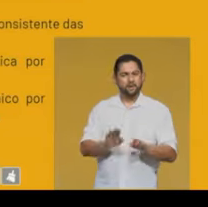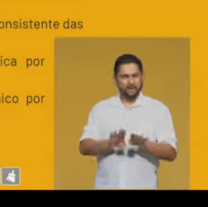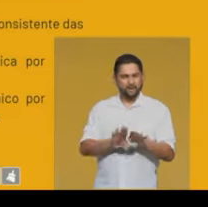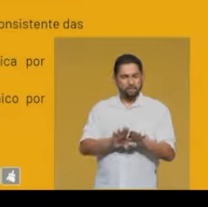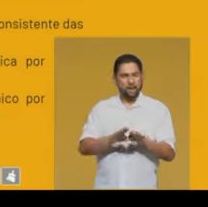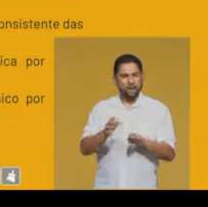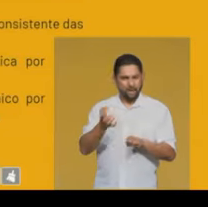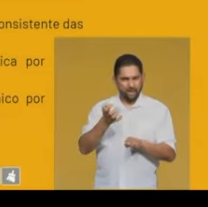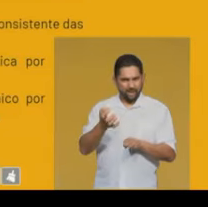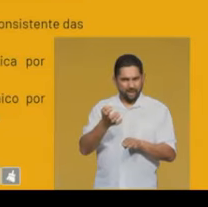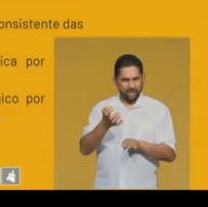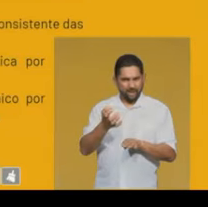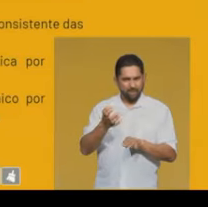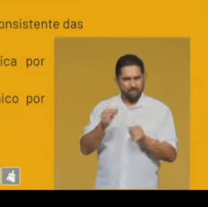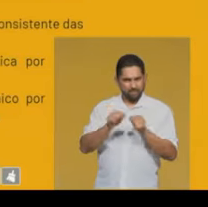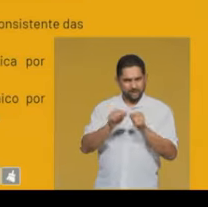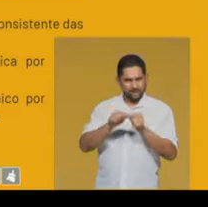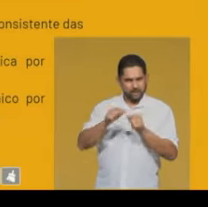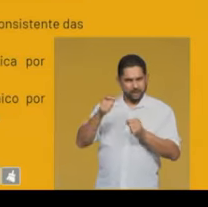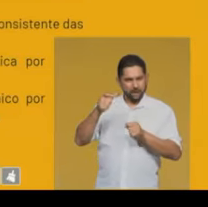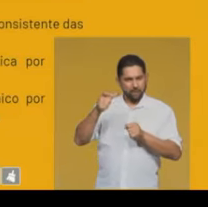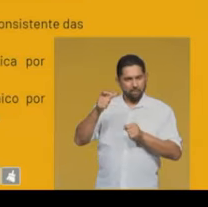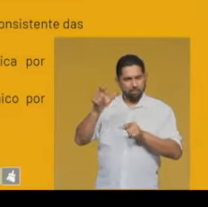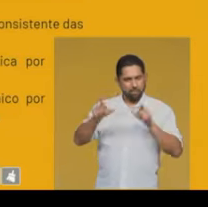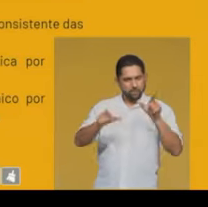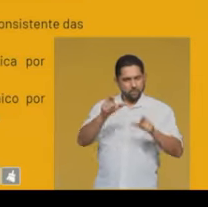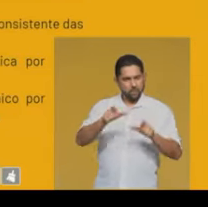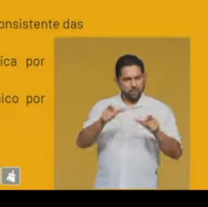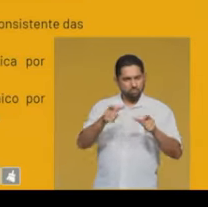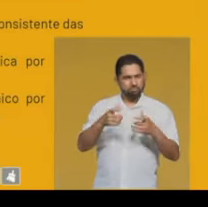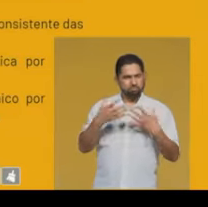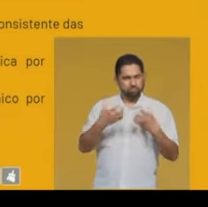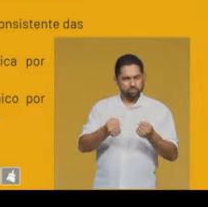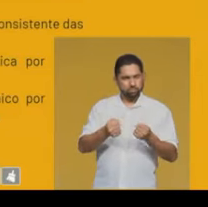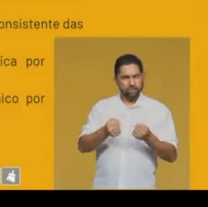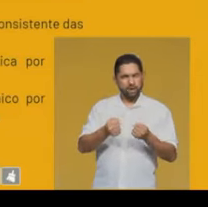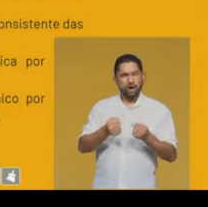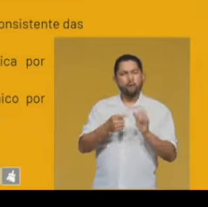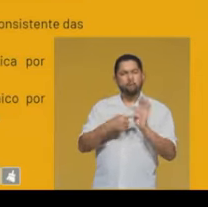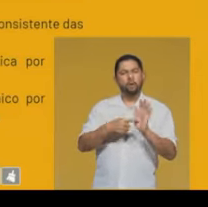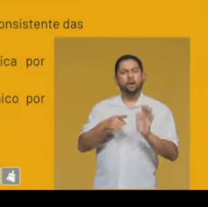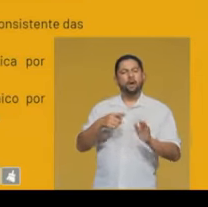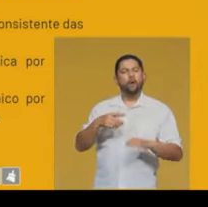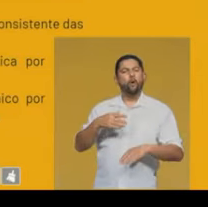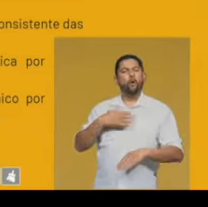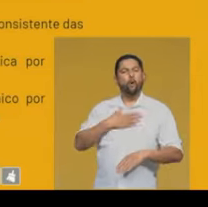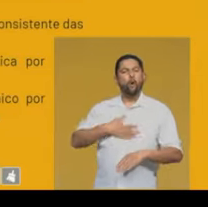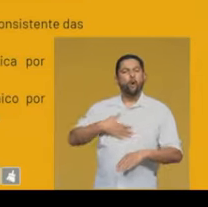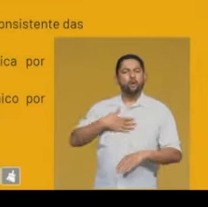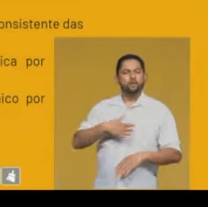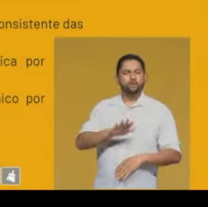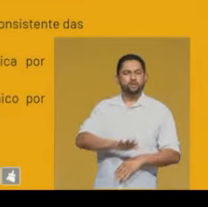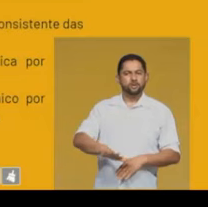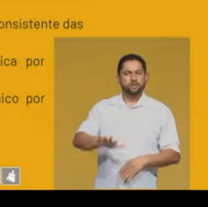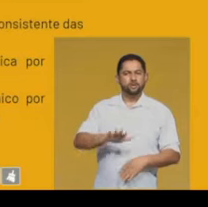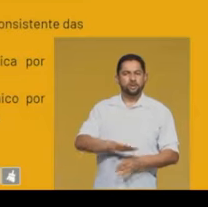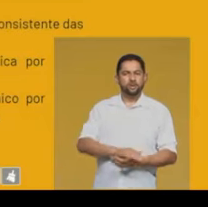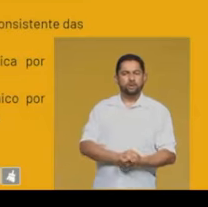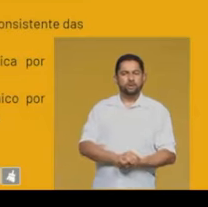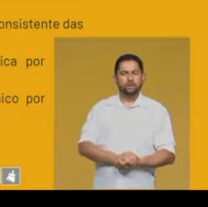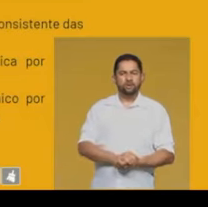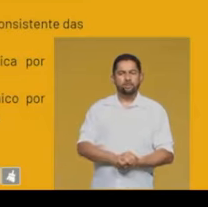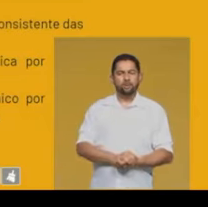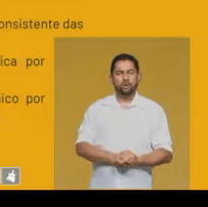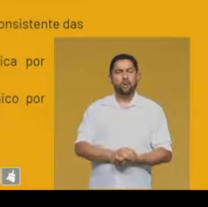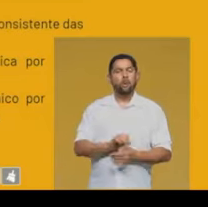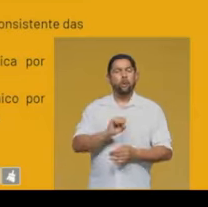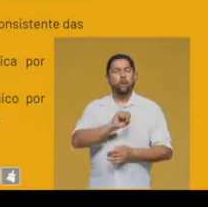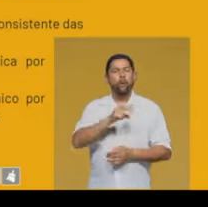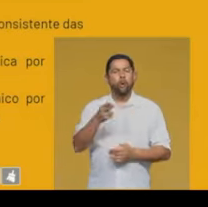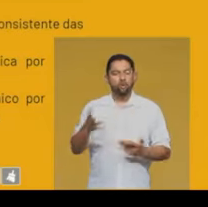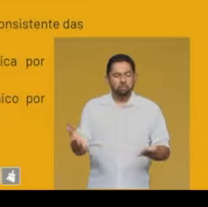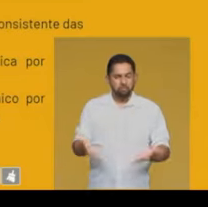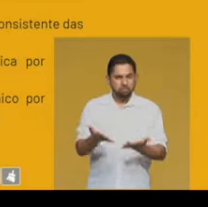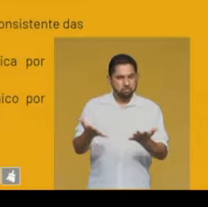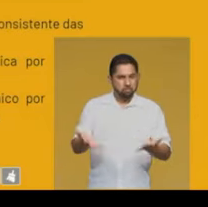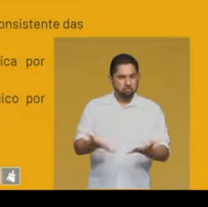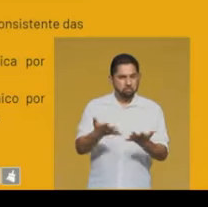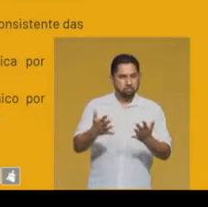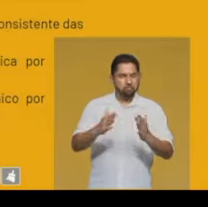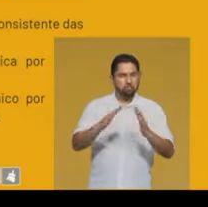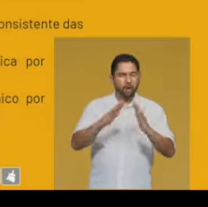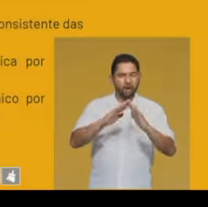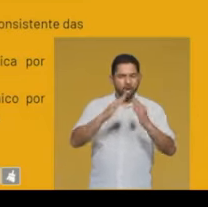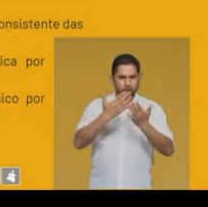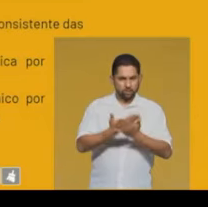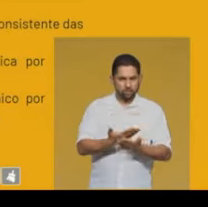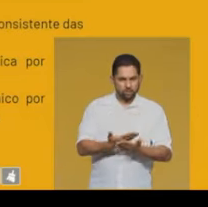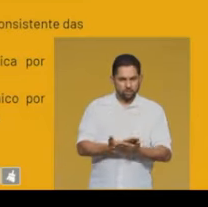apelo carismático, estimular o interesse acadêmico por meio de exercícios intelectuais.